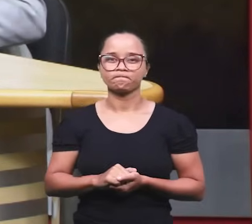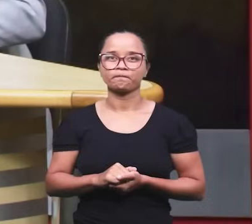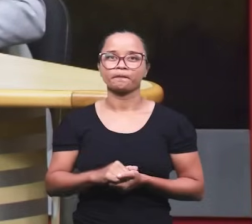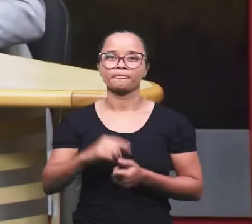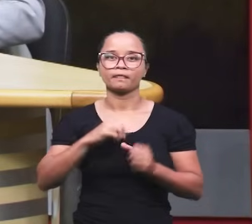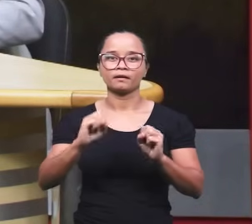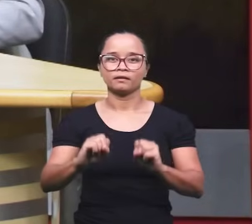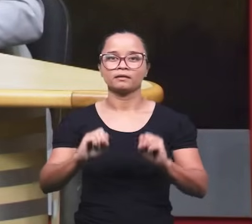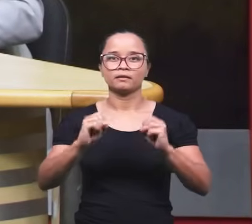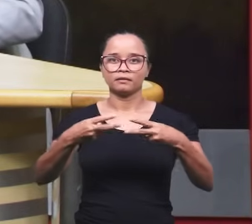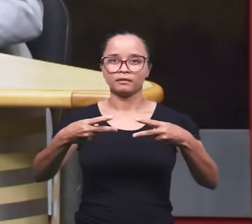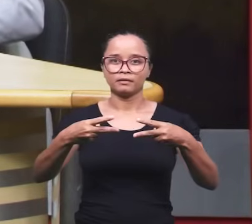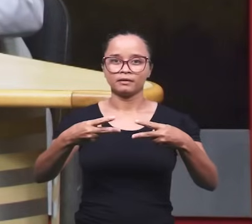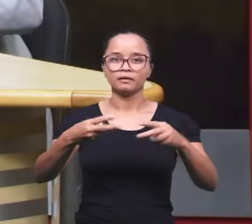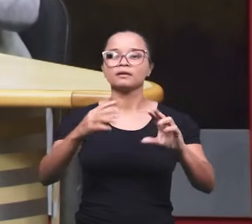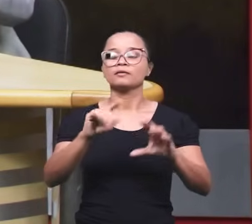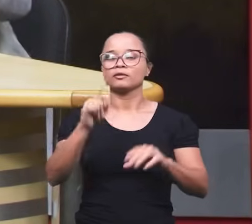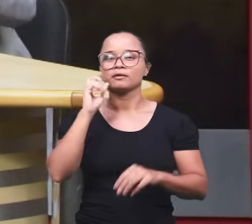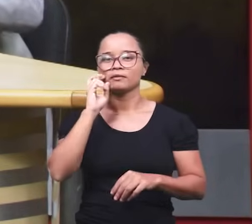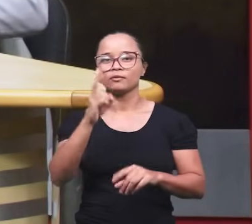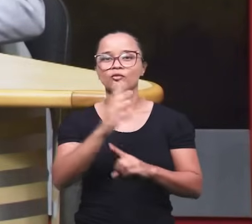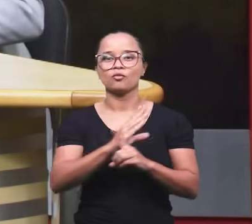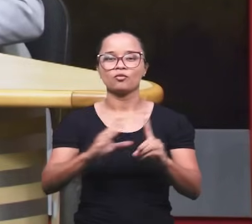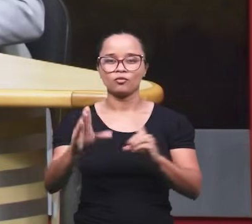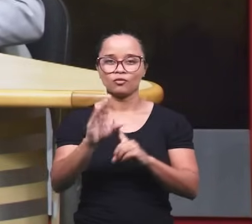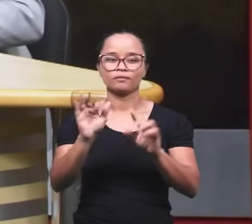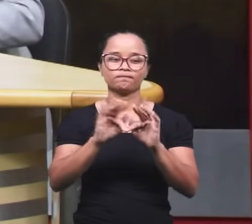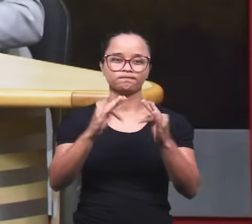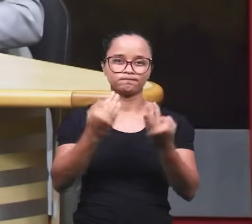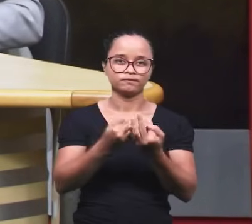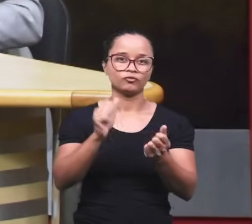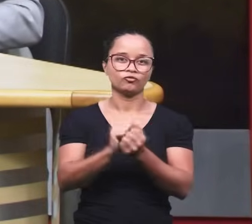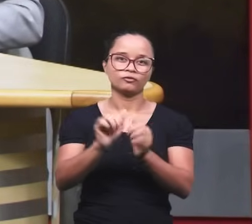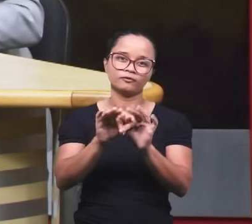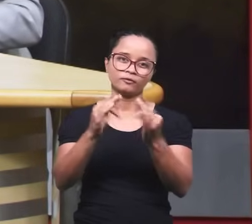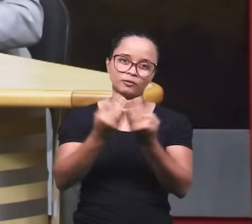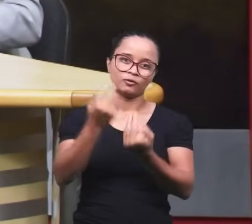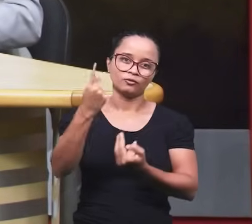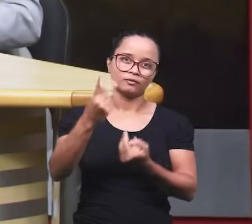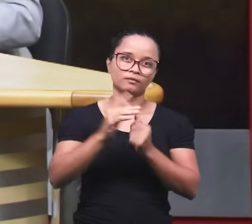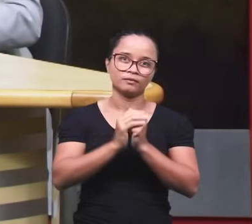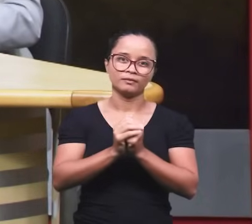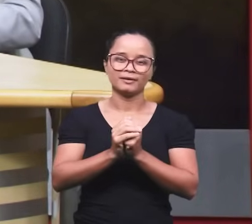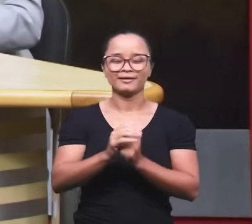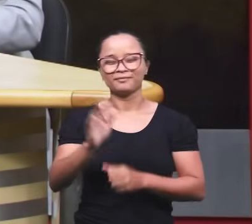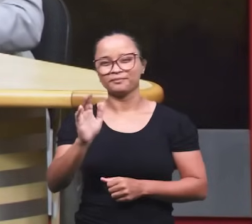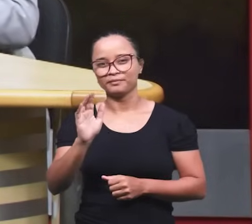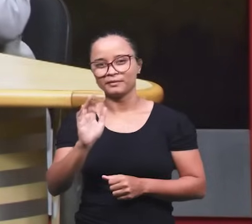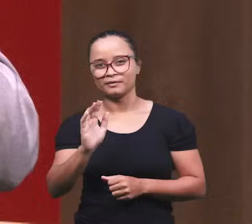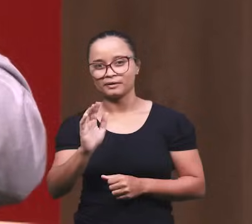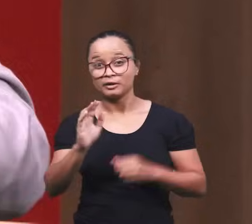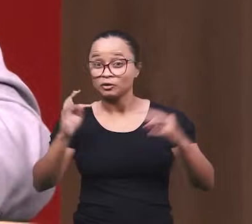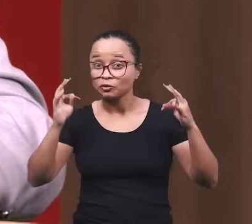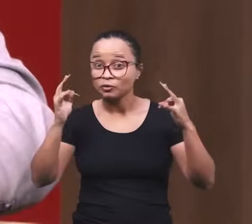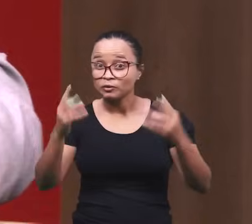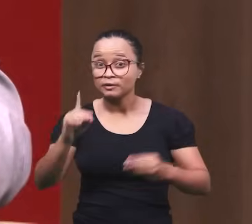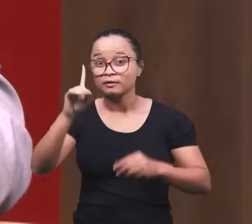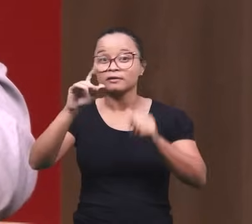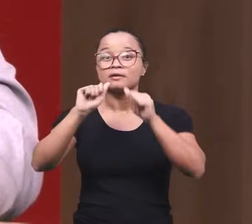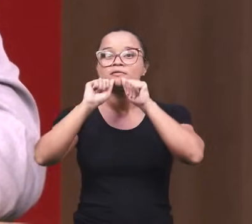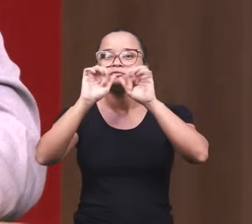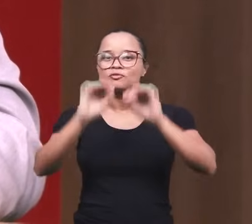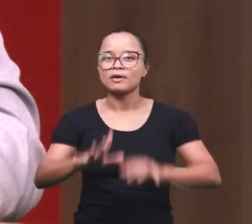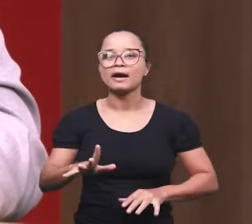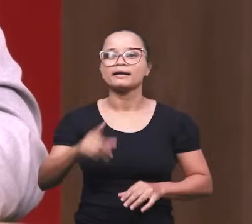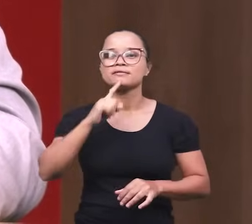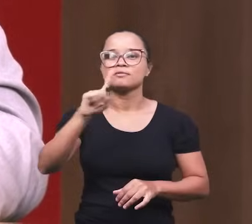disponível Ah o link e você acessa o culto no lar para você participar junto com a sua família a gente se despede